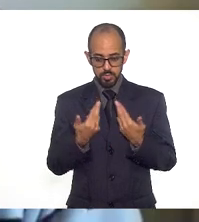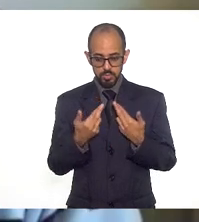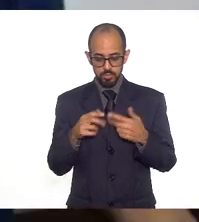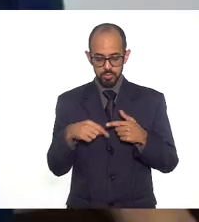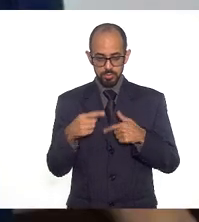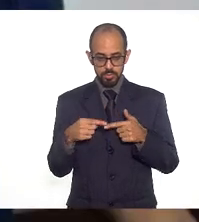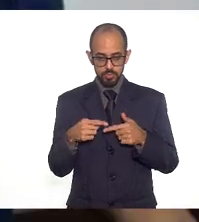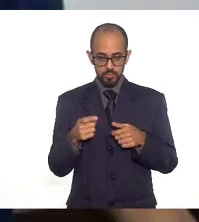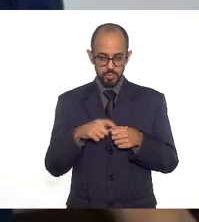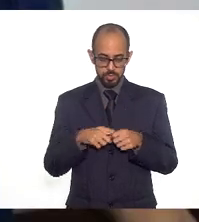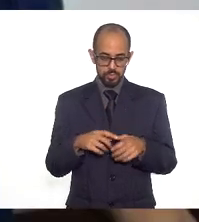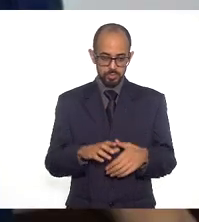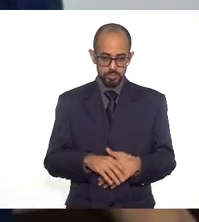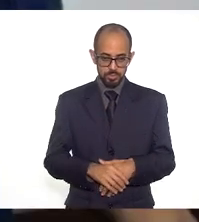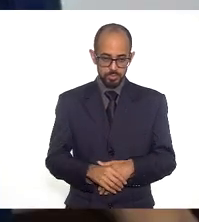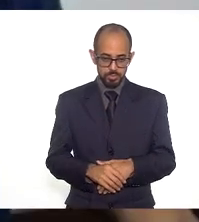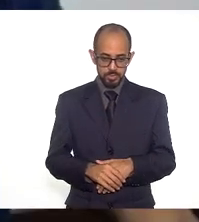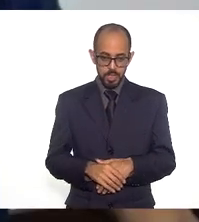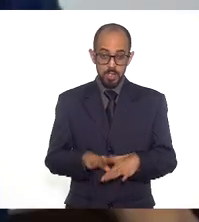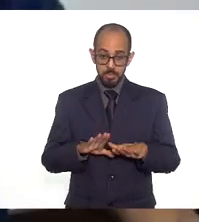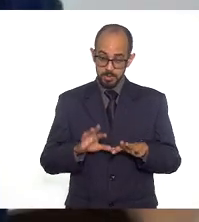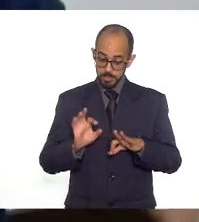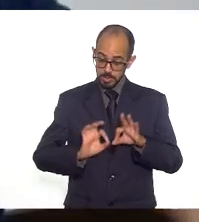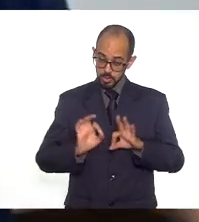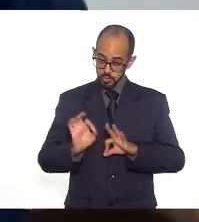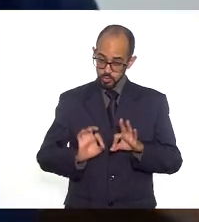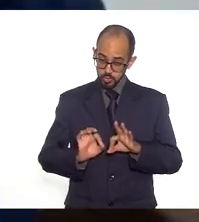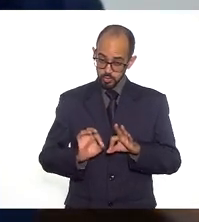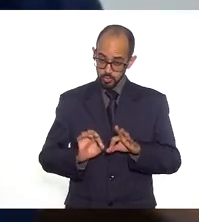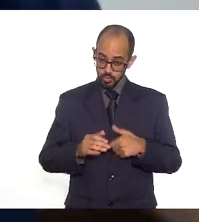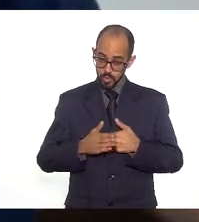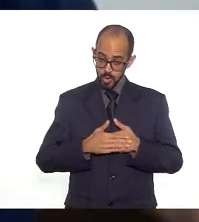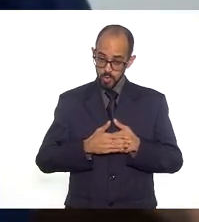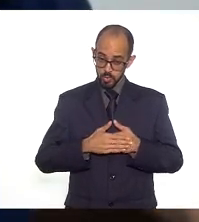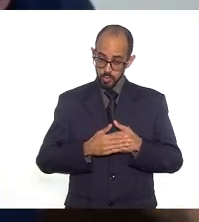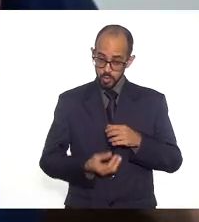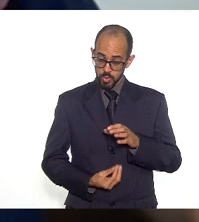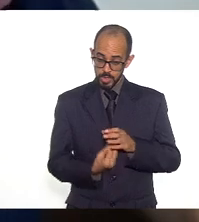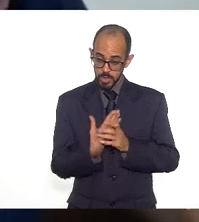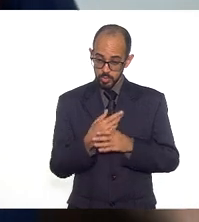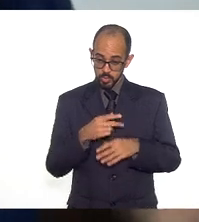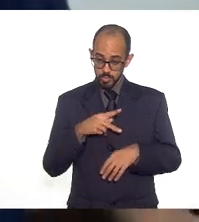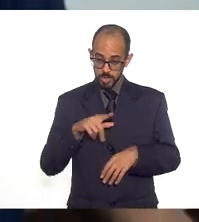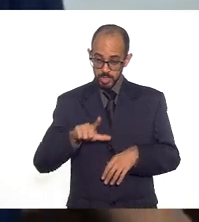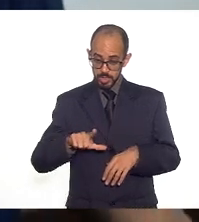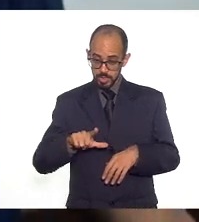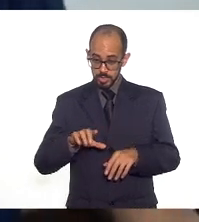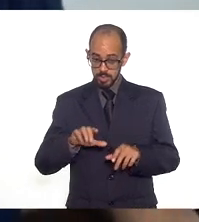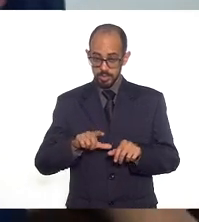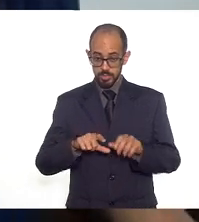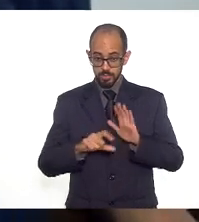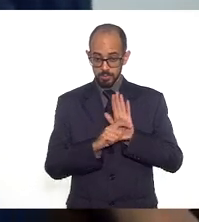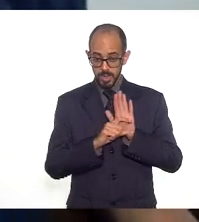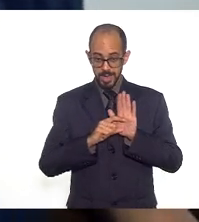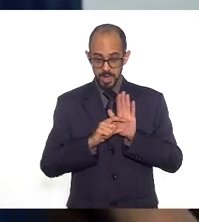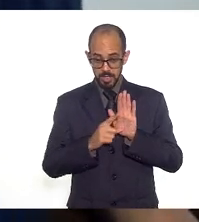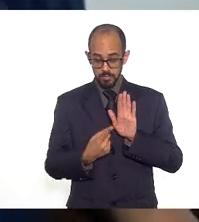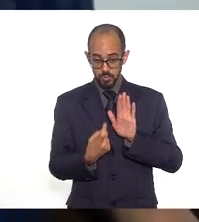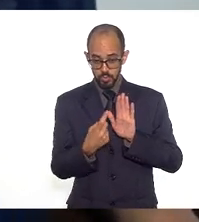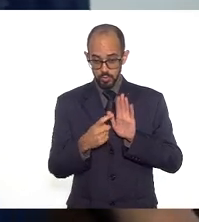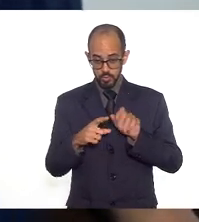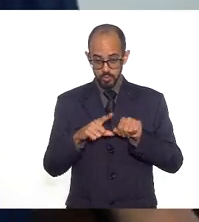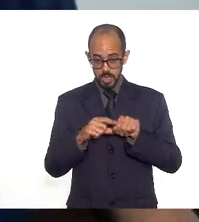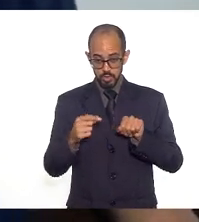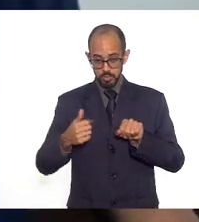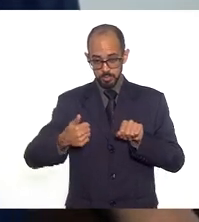Se bem que, para ser justo, Márcio, com o autor, eu fui ler o projeto agora, no parágrafo único do artigo 1º, ele